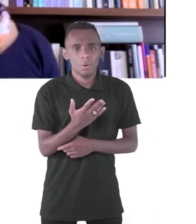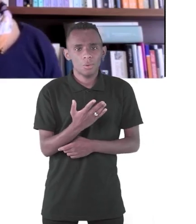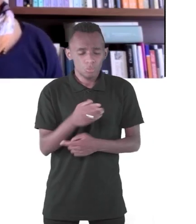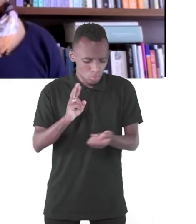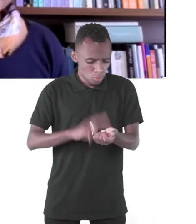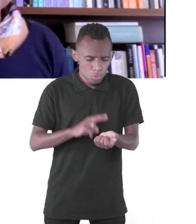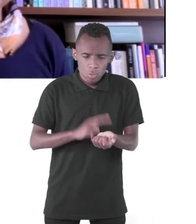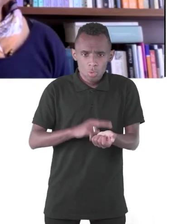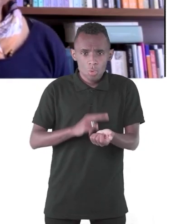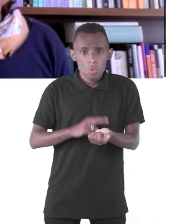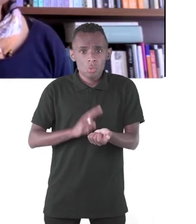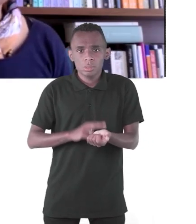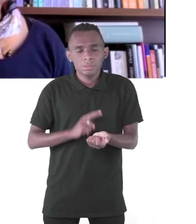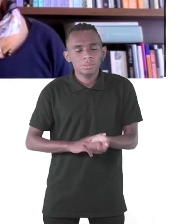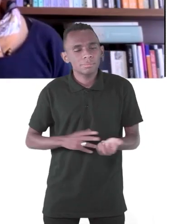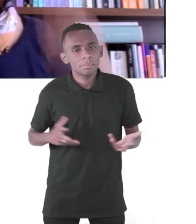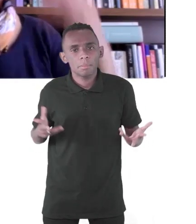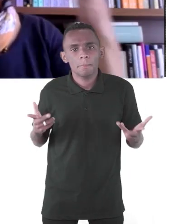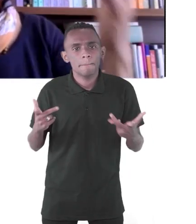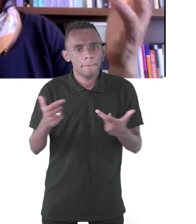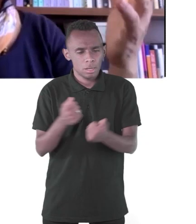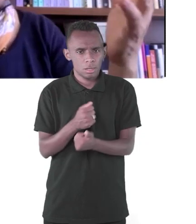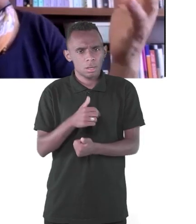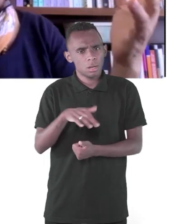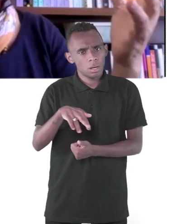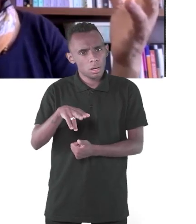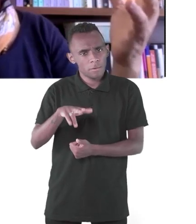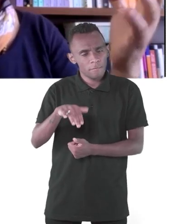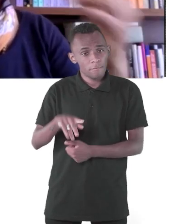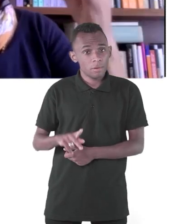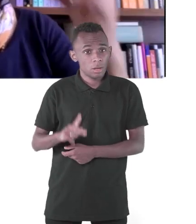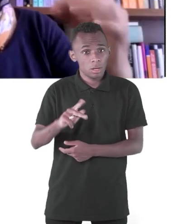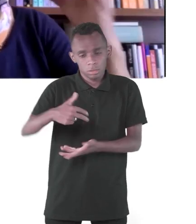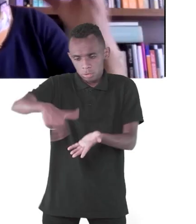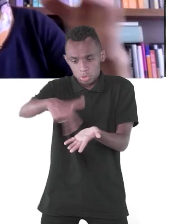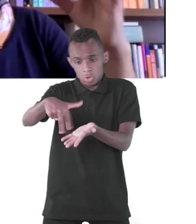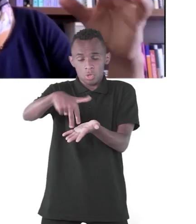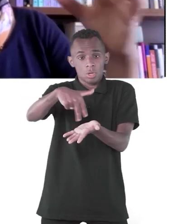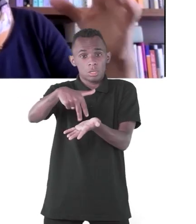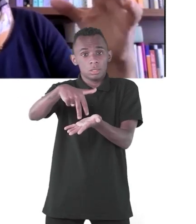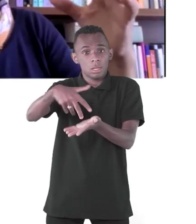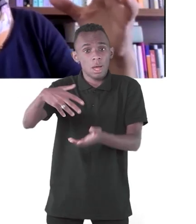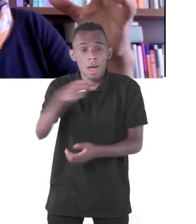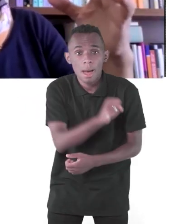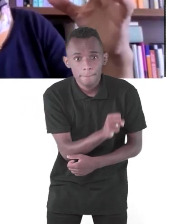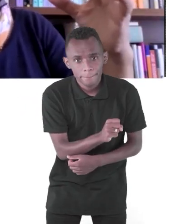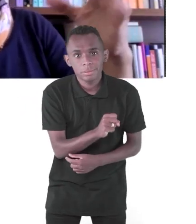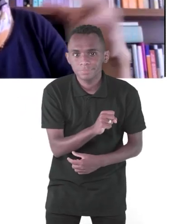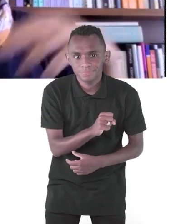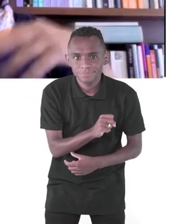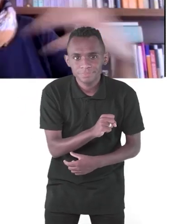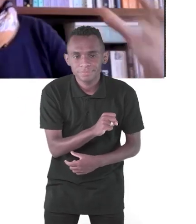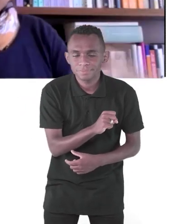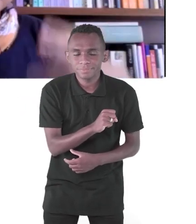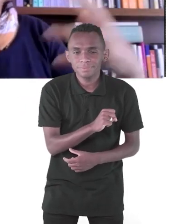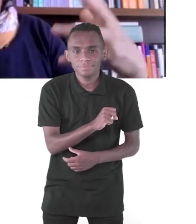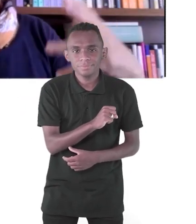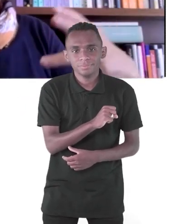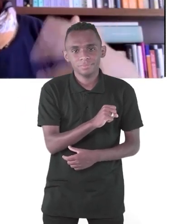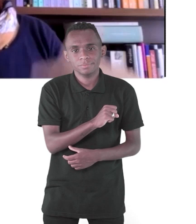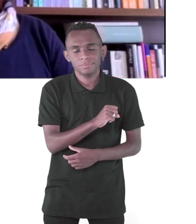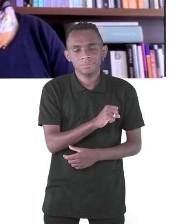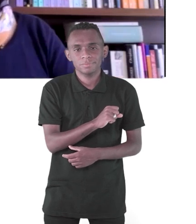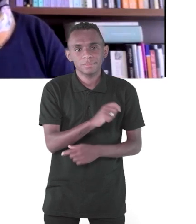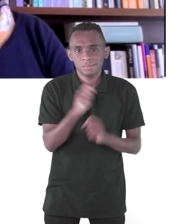O ritmo é maravilhoso. Bota um funk pra ouvir, você dança imediatamente. Nossa, arrasa.